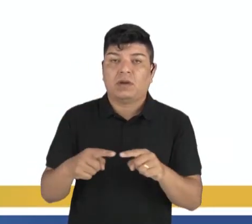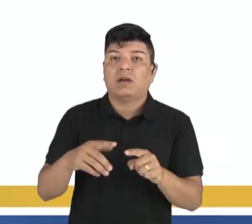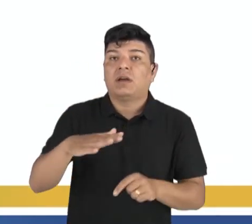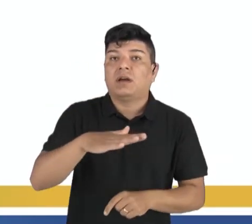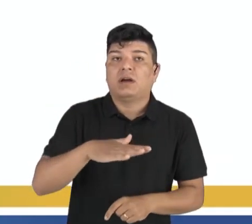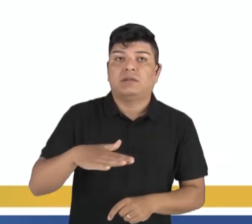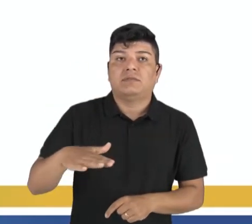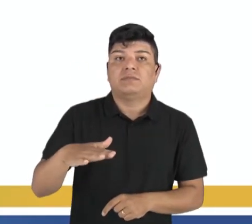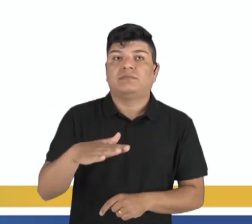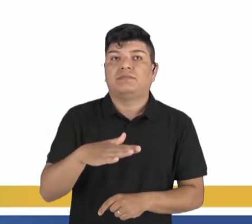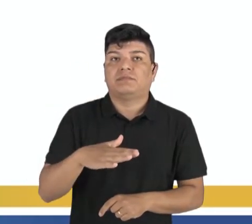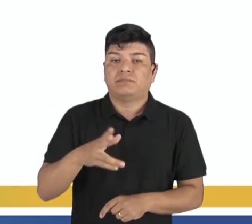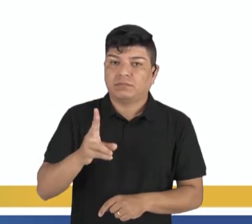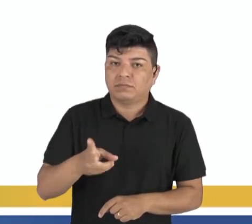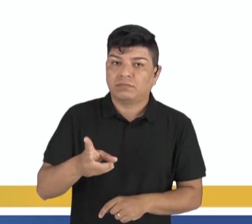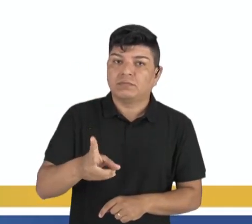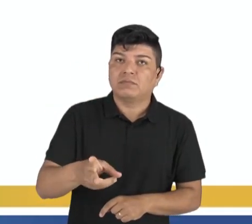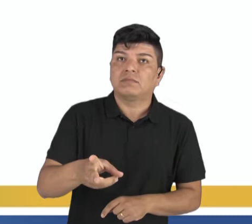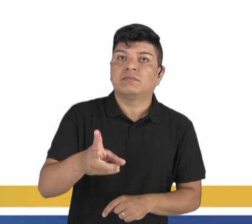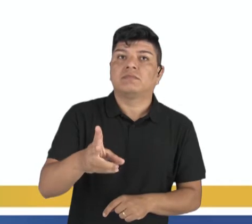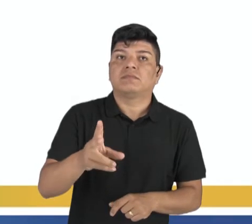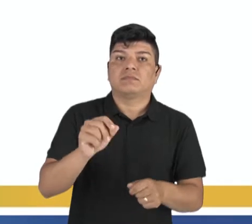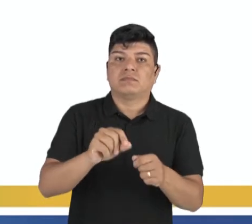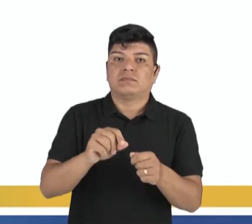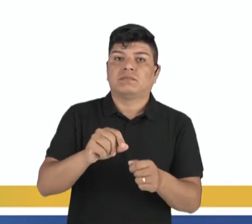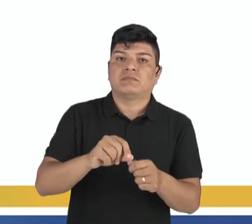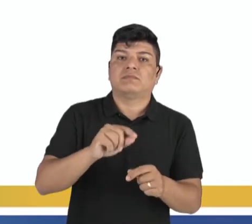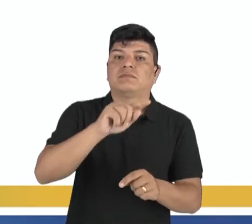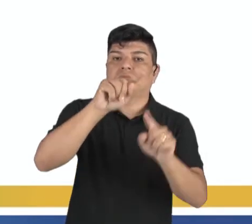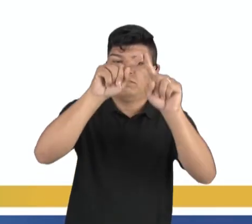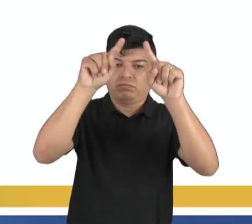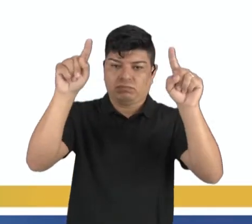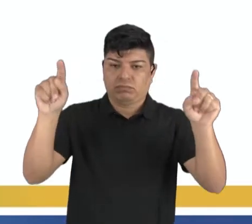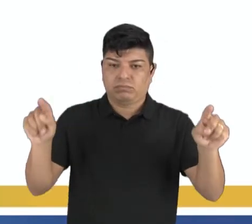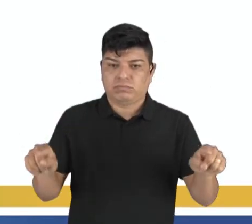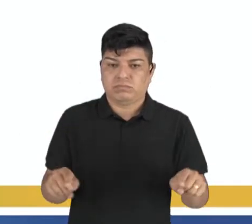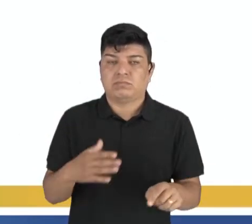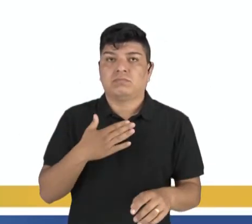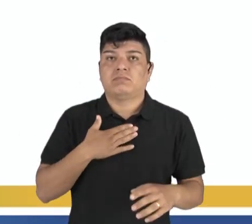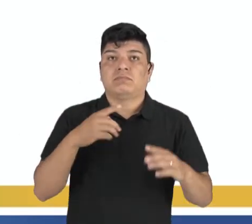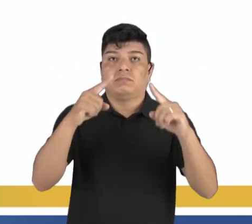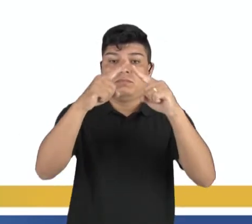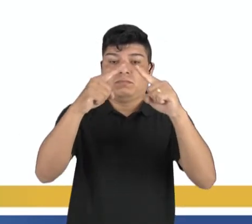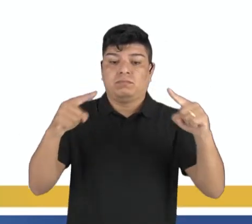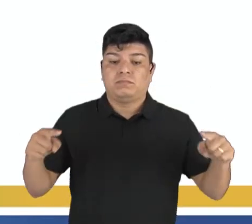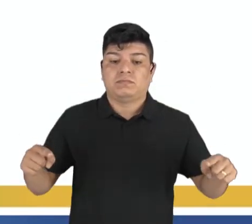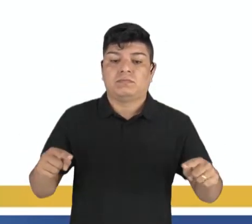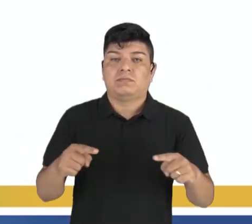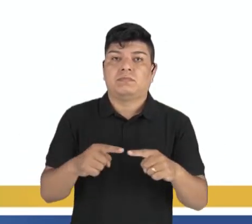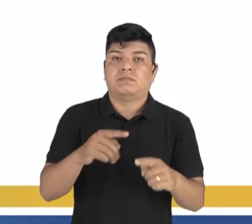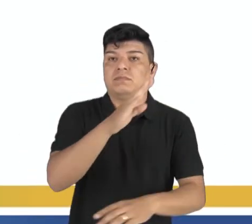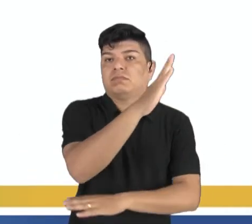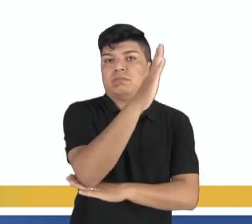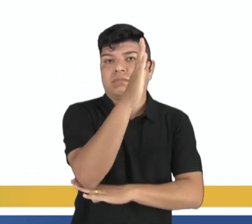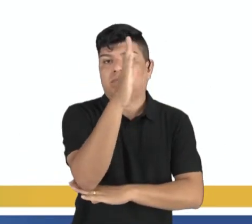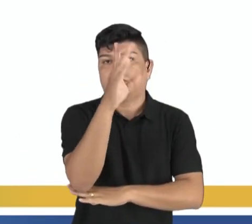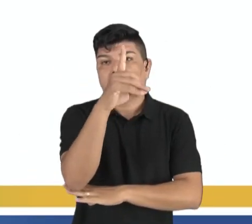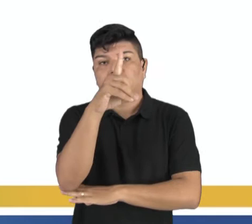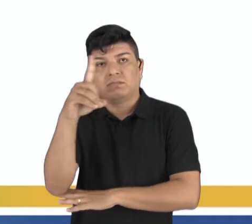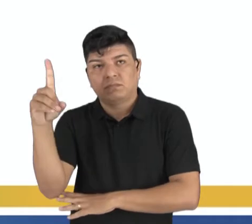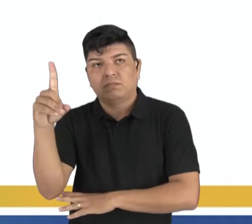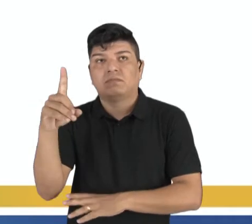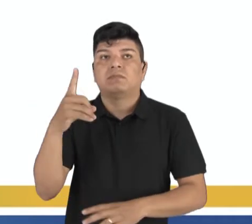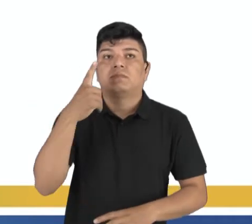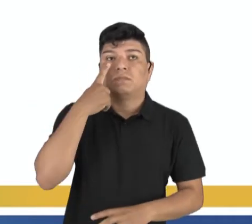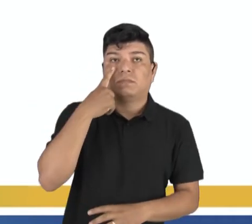baixo eu continuei rotacionando girando o meu triângulo que estava ali em cima no sentido horário